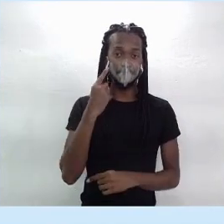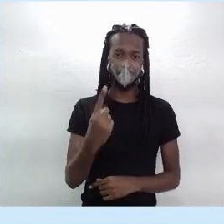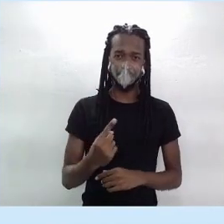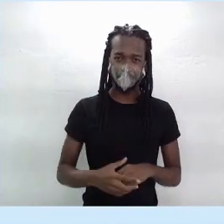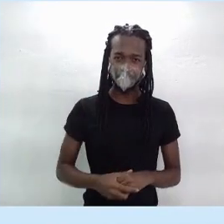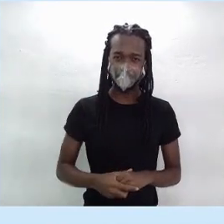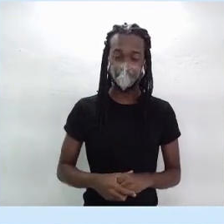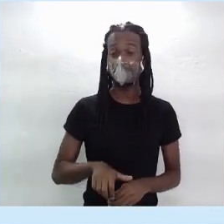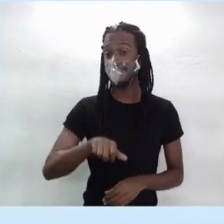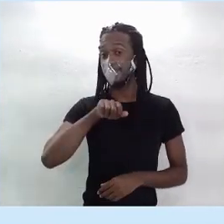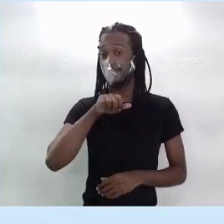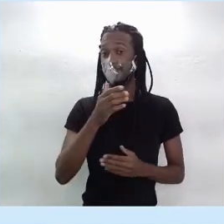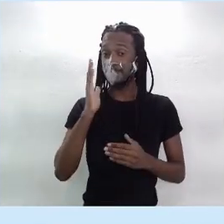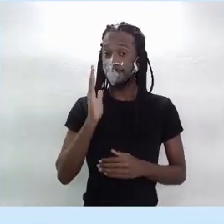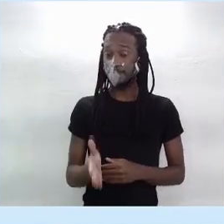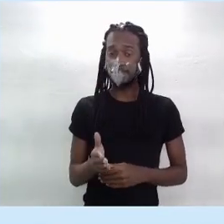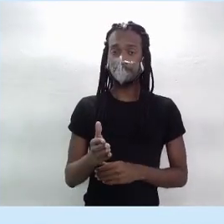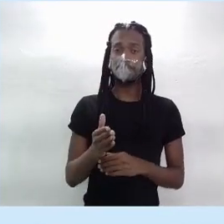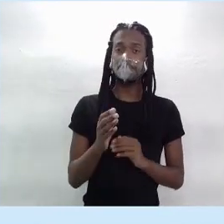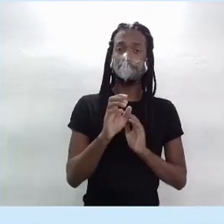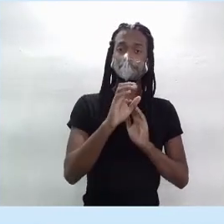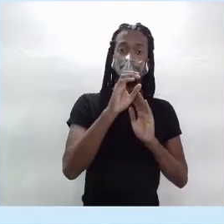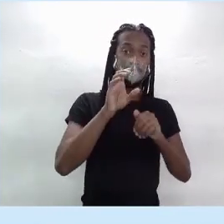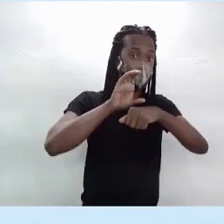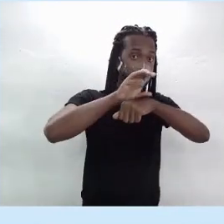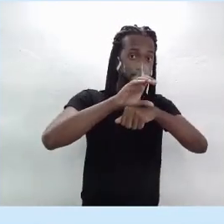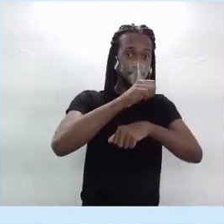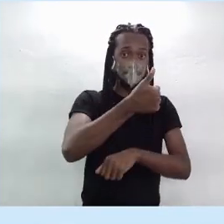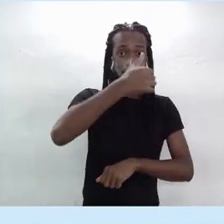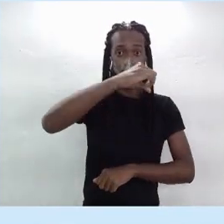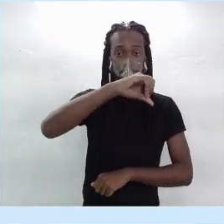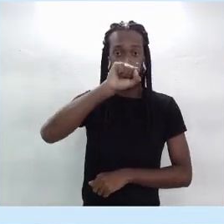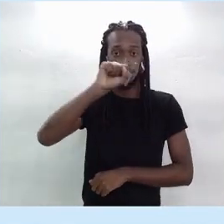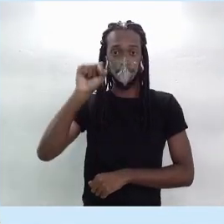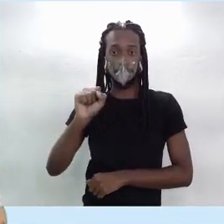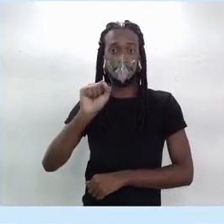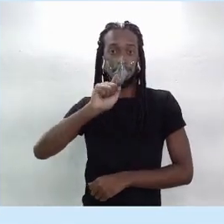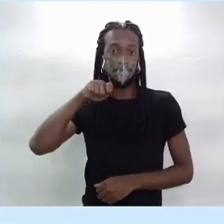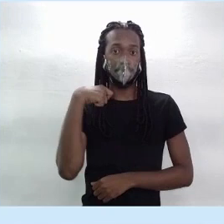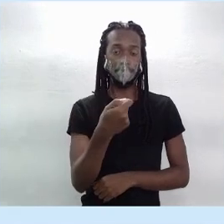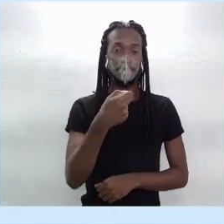a Constituição de 1988, ela é chamada de